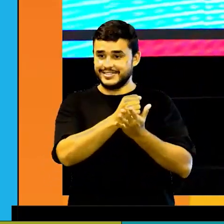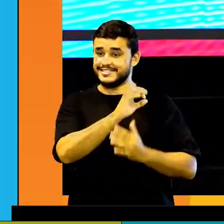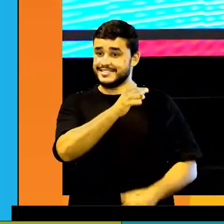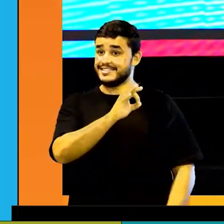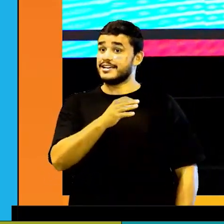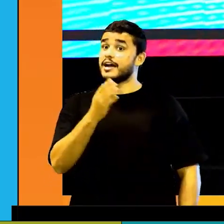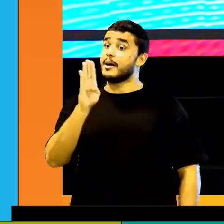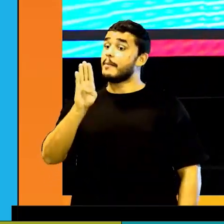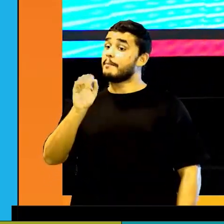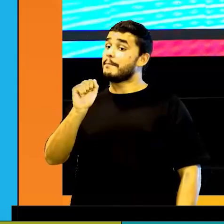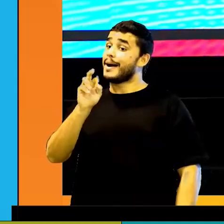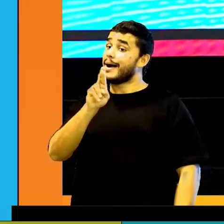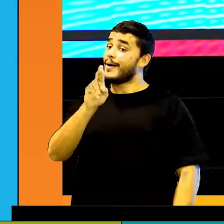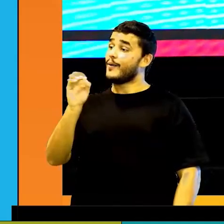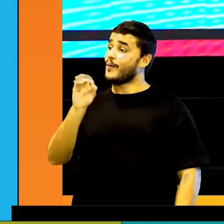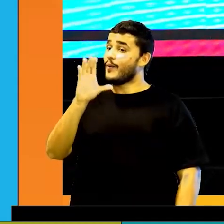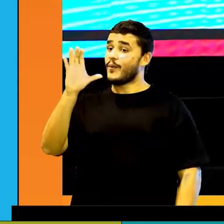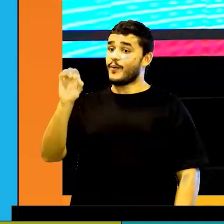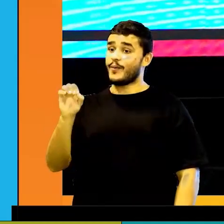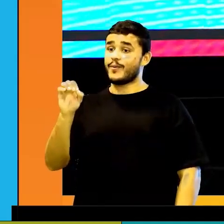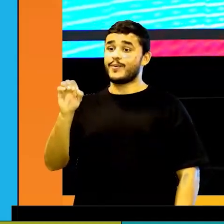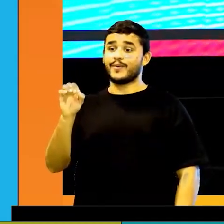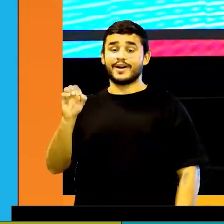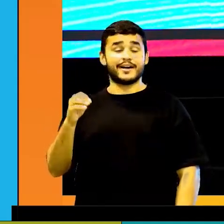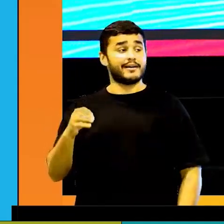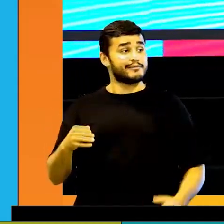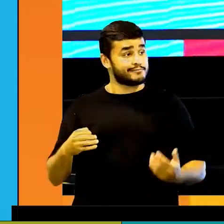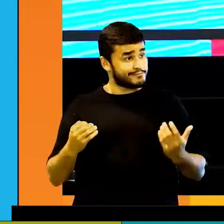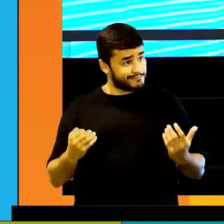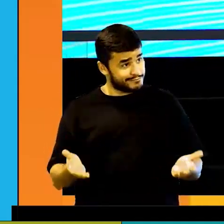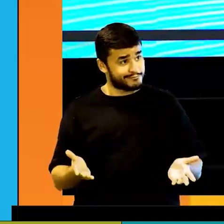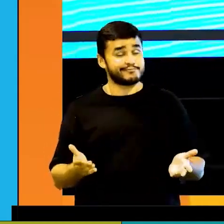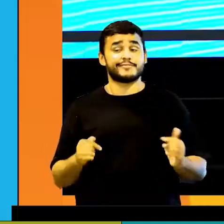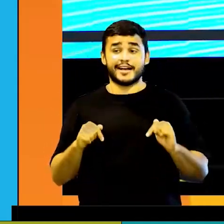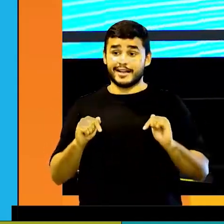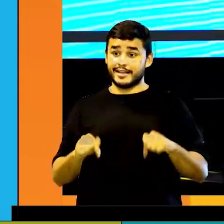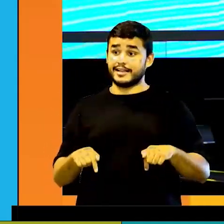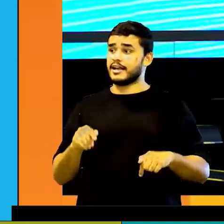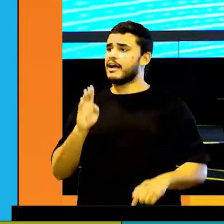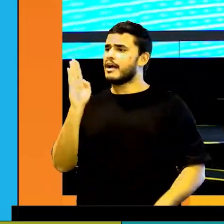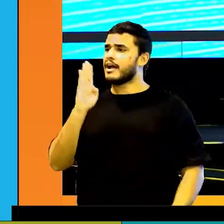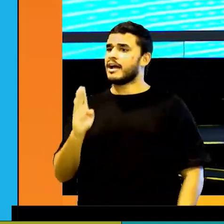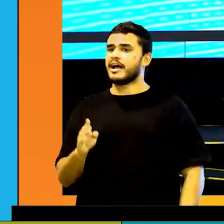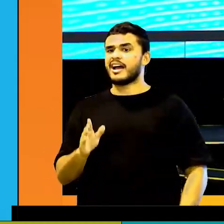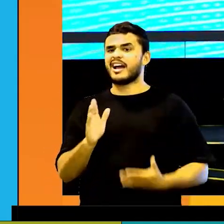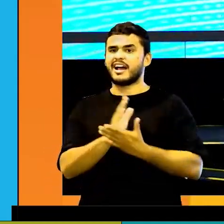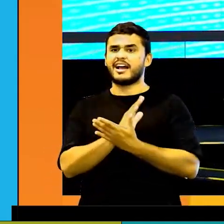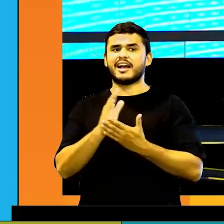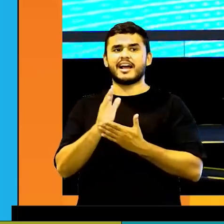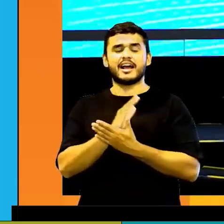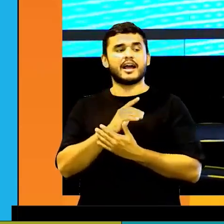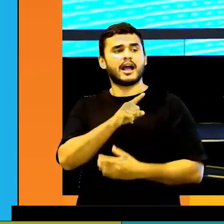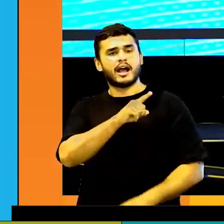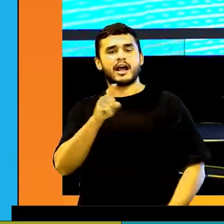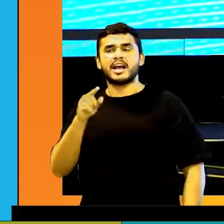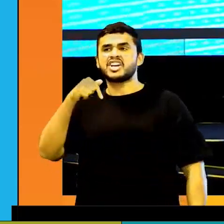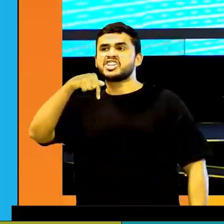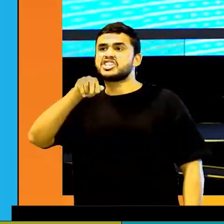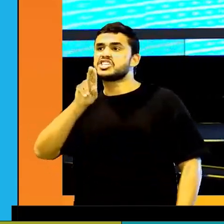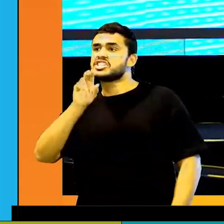escola literária foi o Barroco. E eu sou capaz de apostar que alguns pensaram até em quinhentismo,